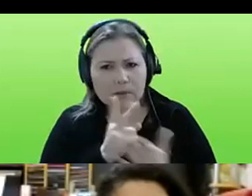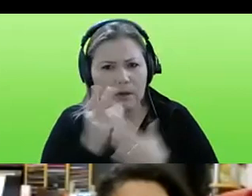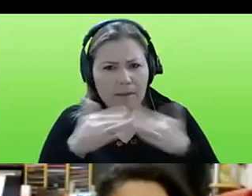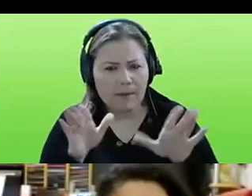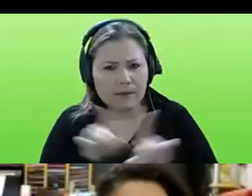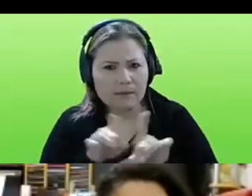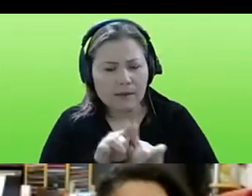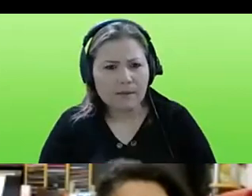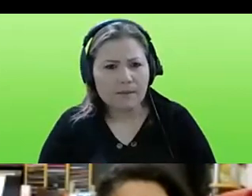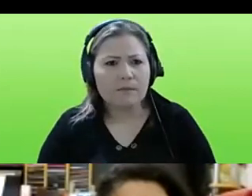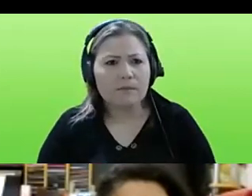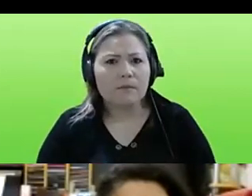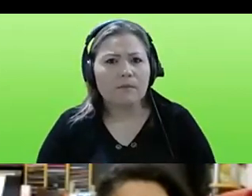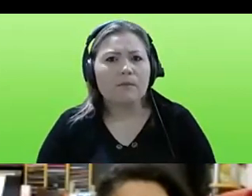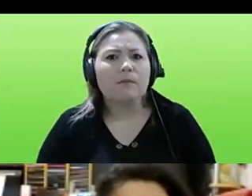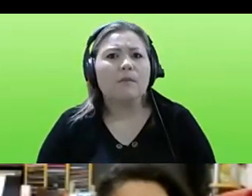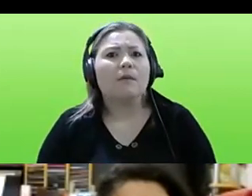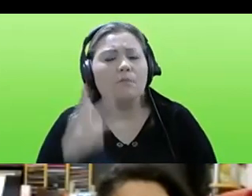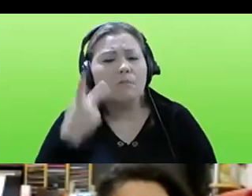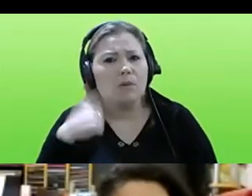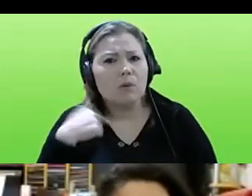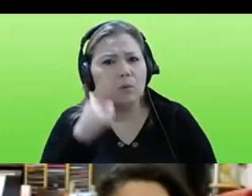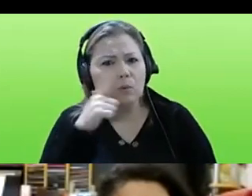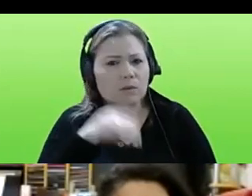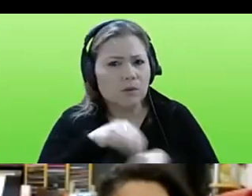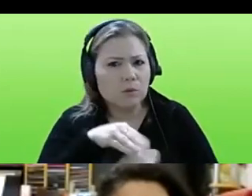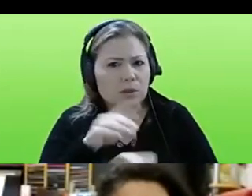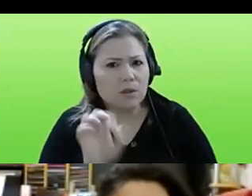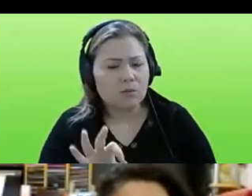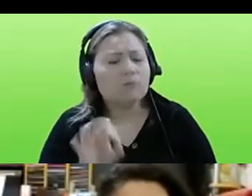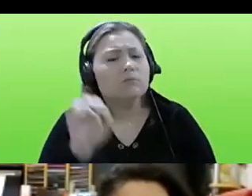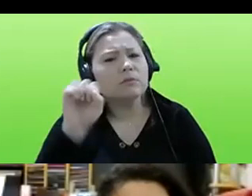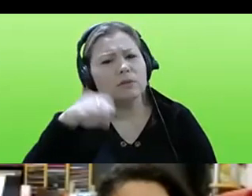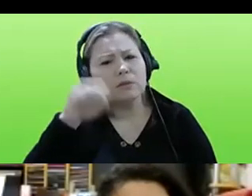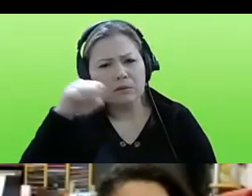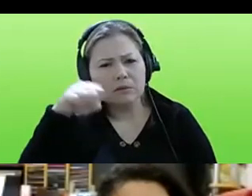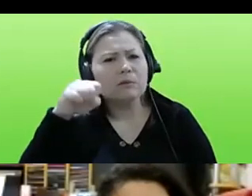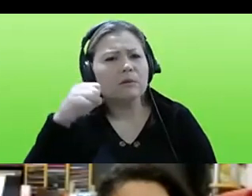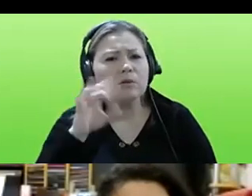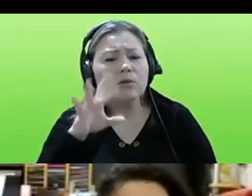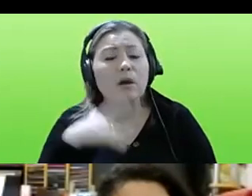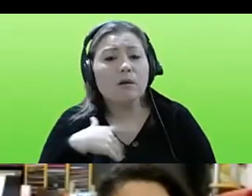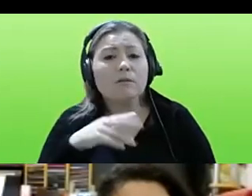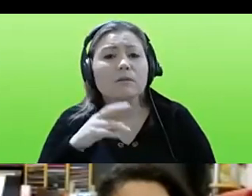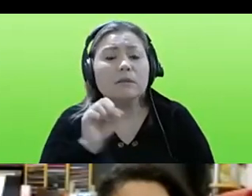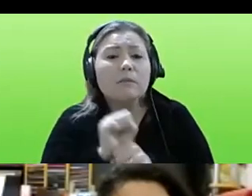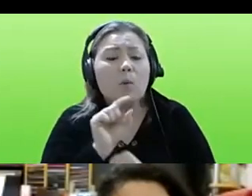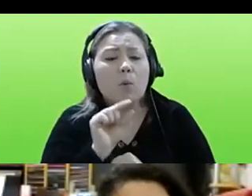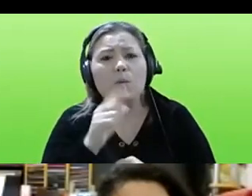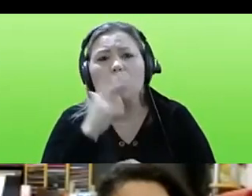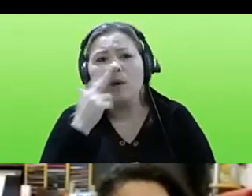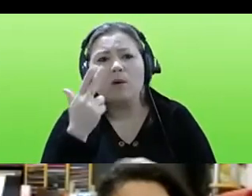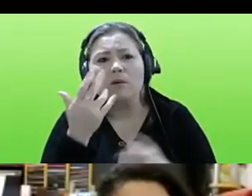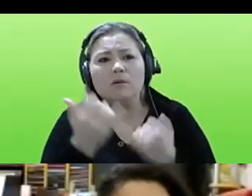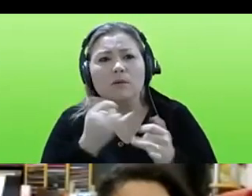também para que a gente possa se dar sugestões? Sim, sim. A gente só espera assim, olha, vamos agir com